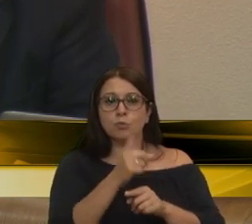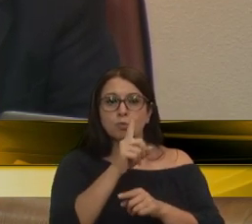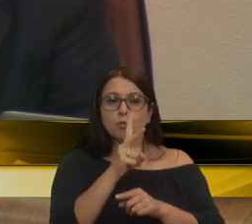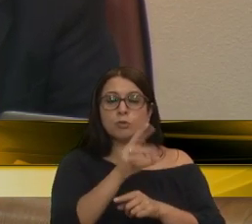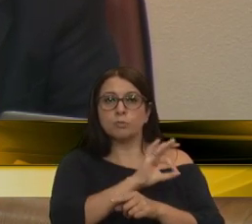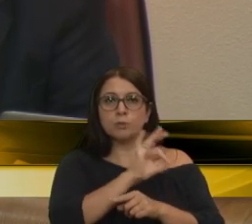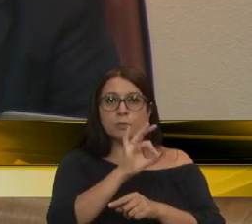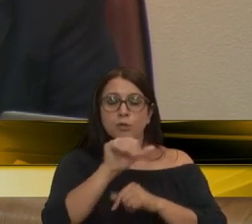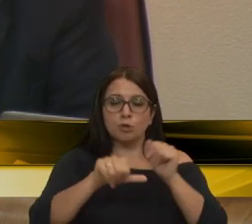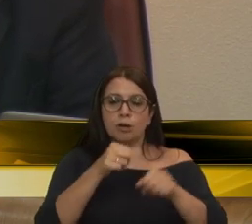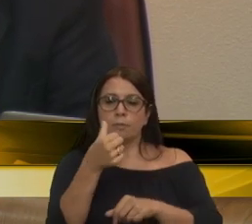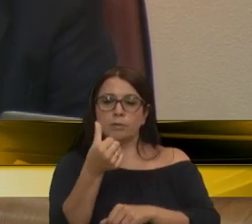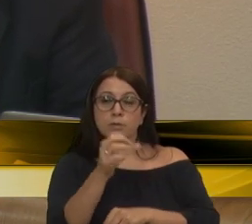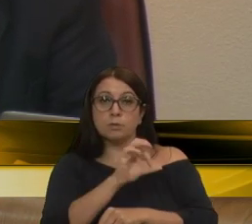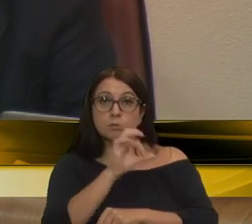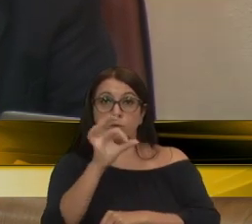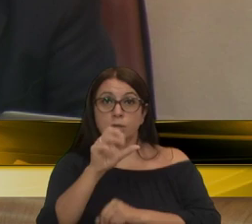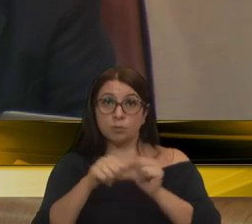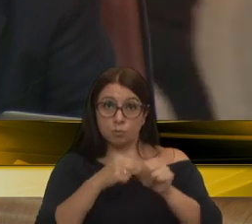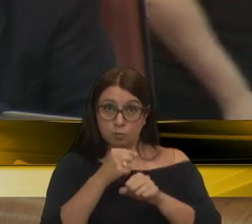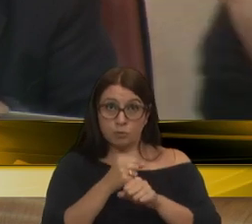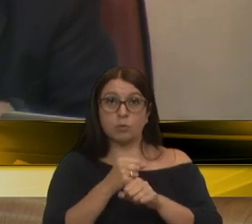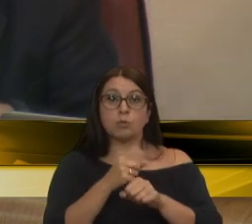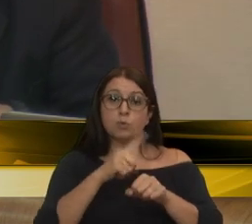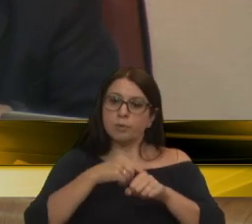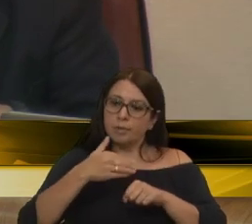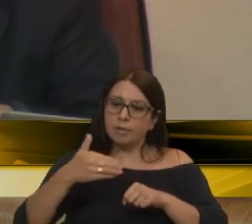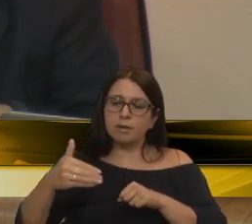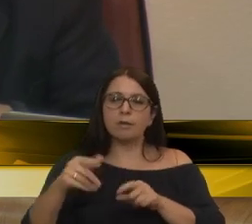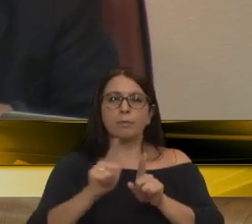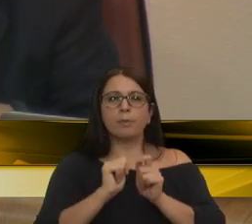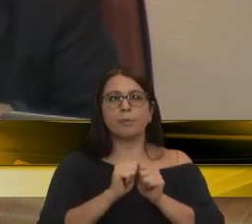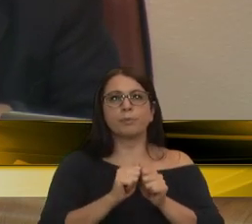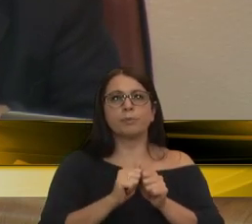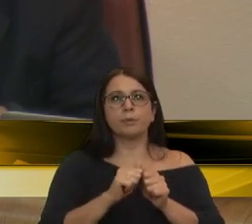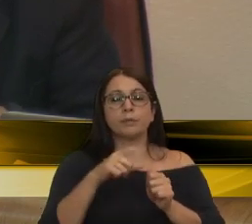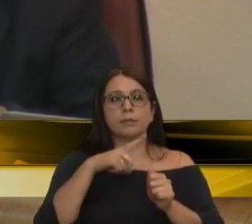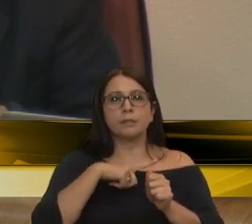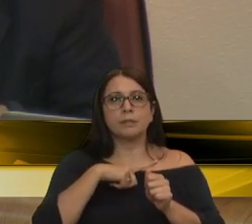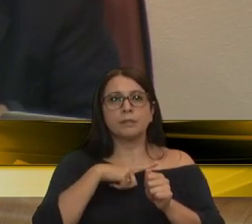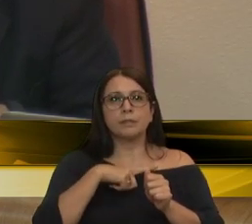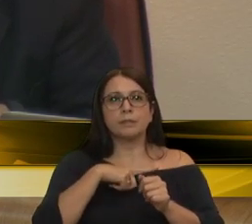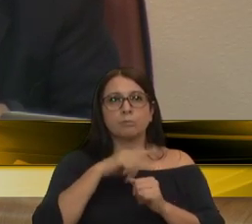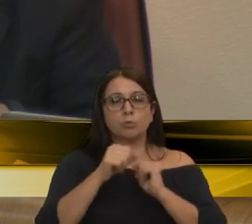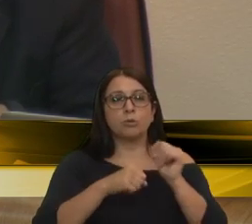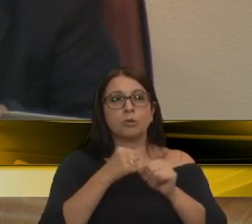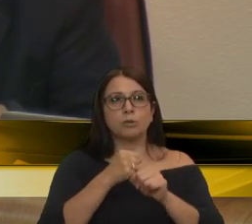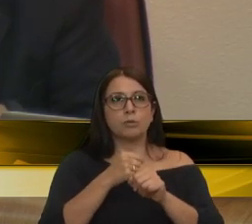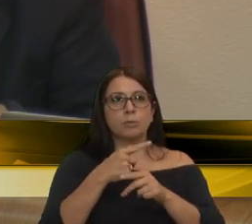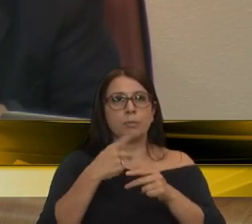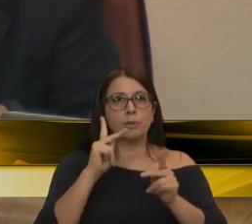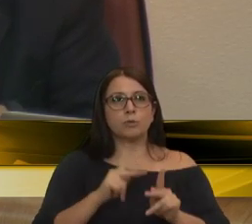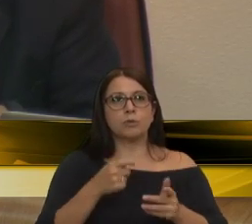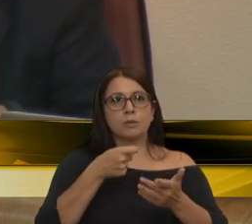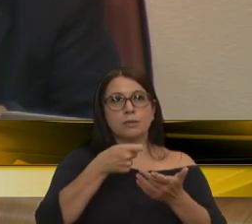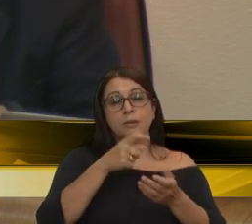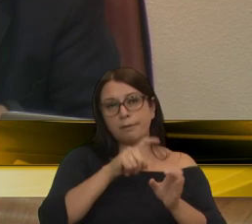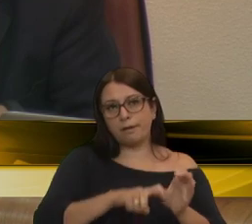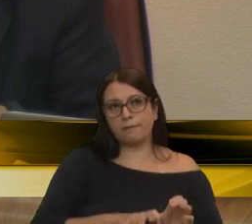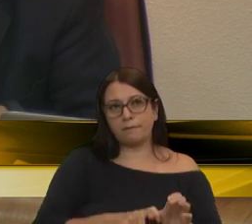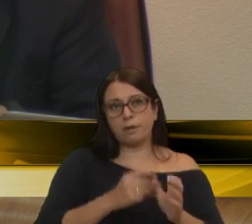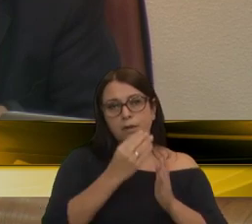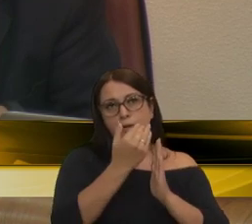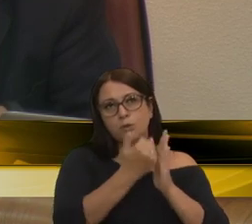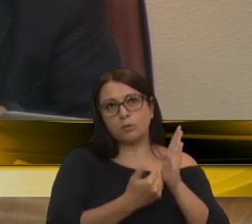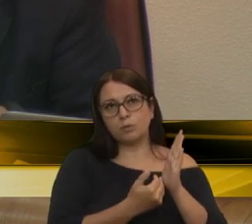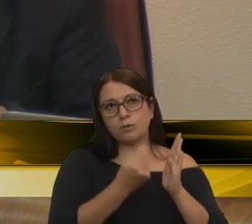para 6% ao ano, em determinado período, com o que, aliás, anuirá os credores. Então, reduzindo o